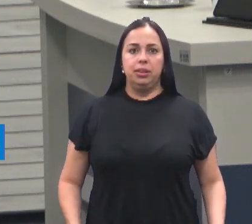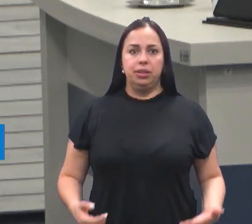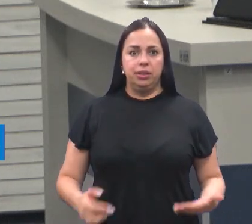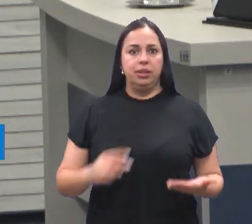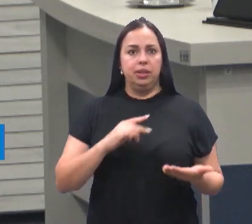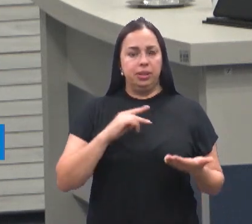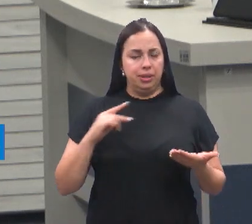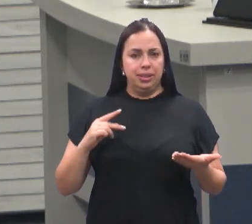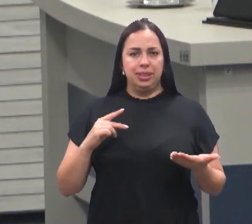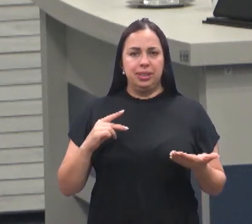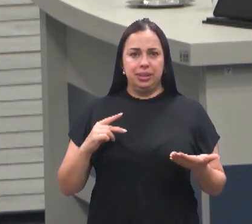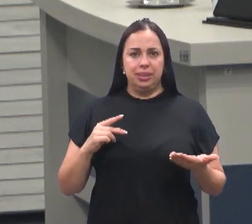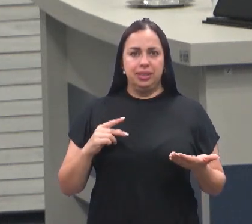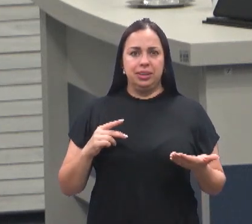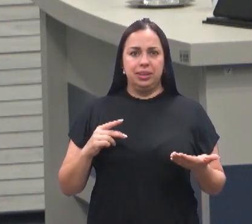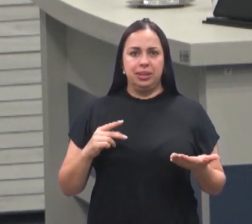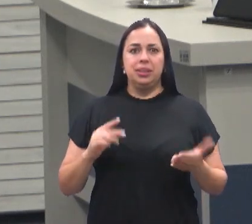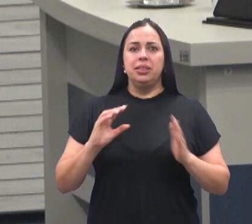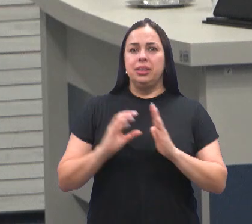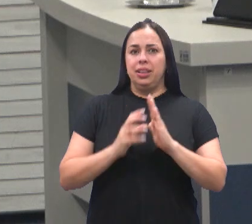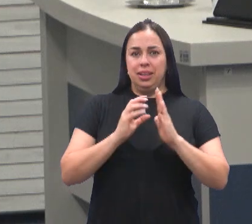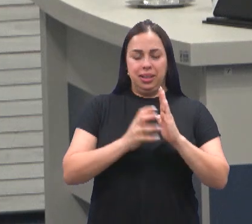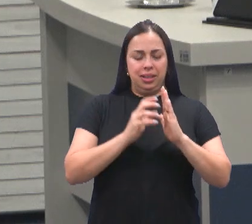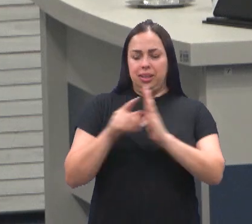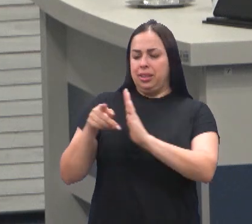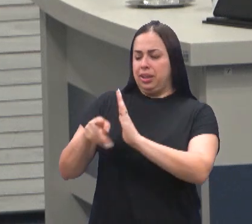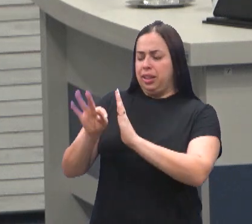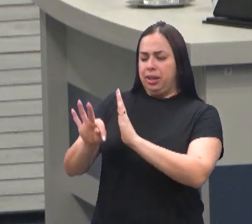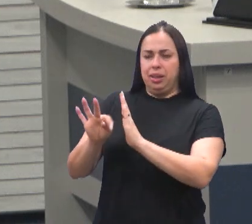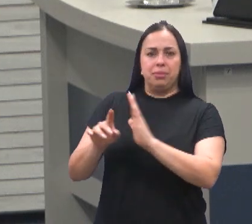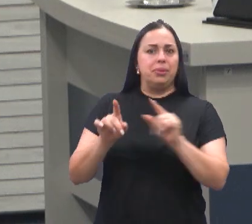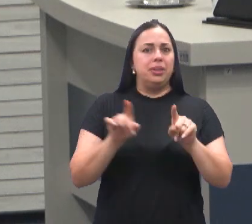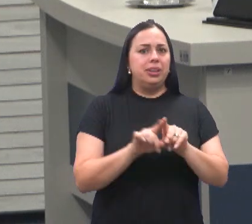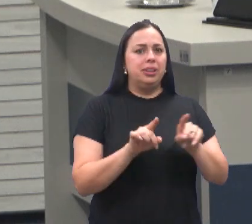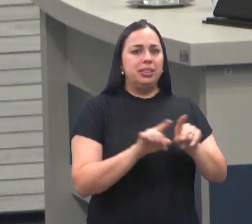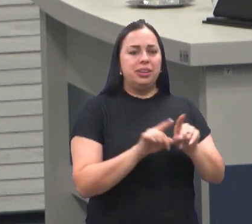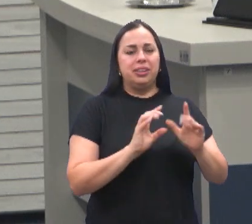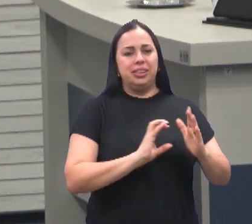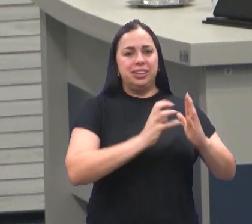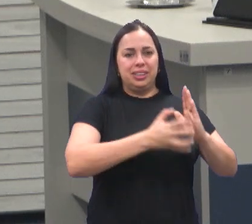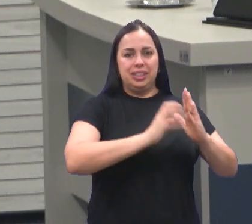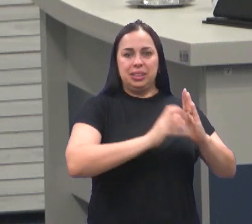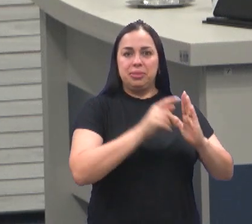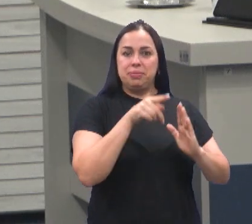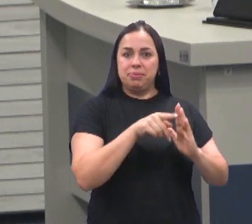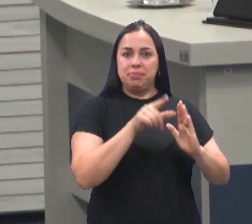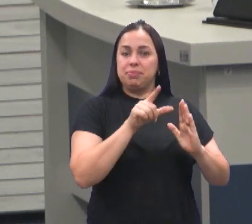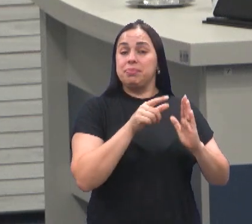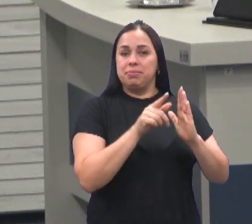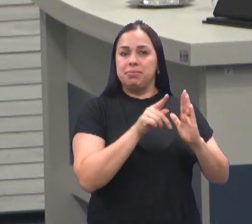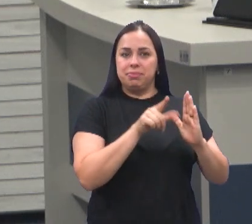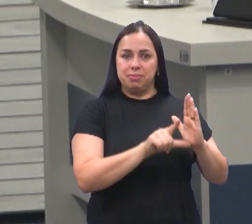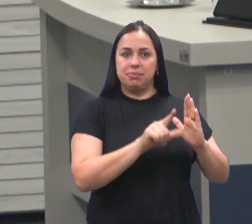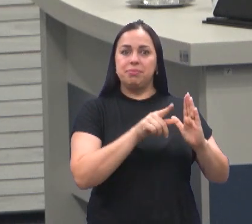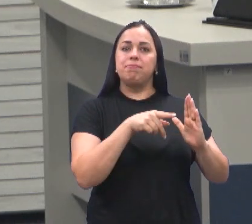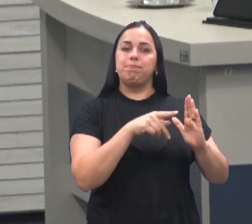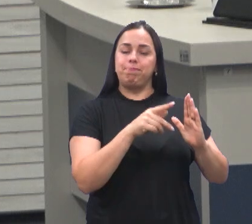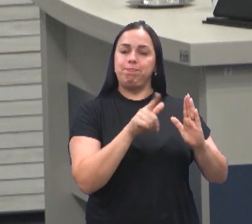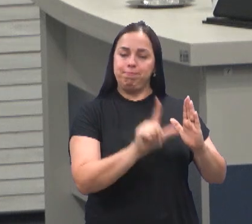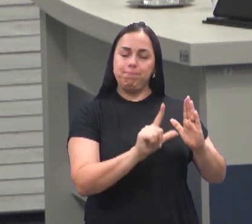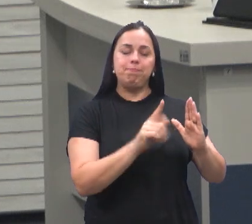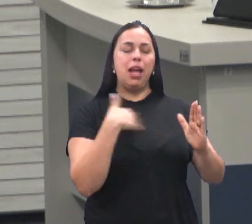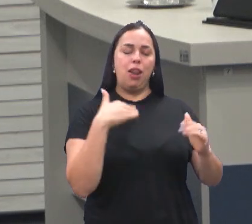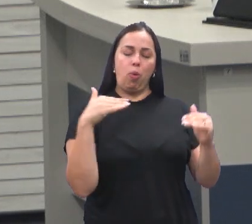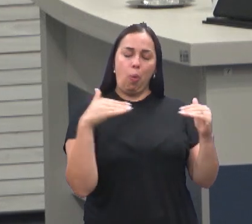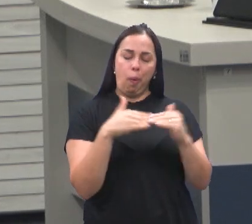o PTL aqui, vou ter que concordar com o meu colega do PL,